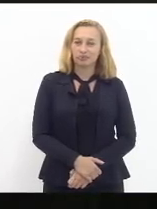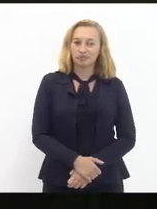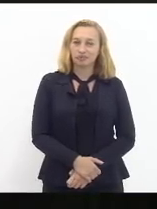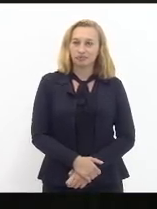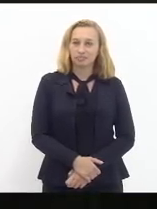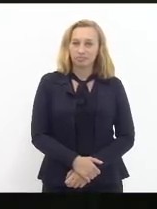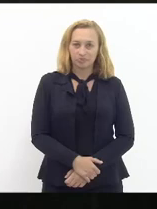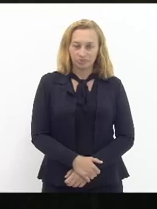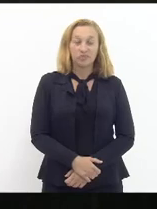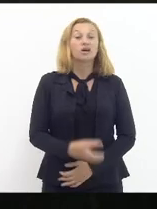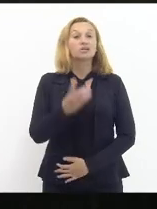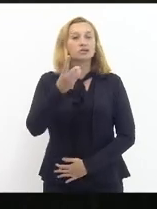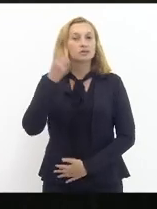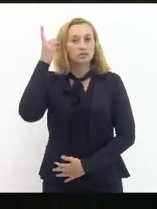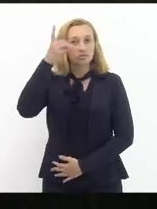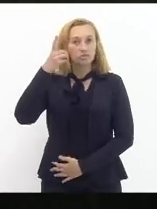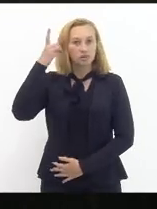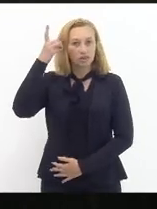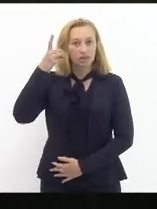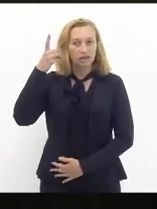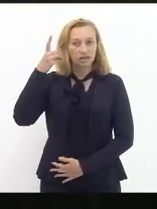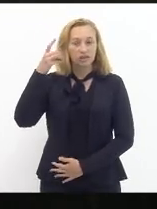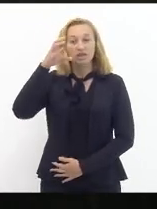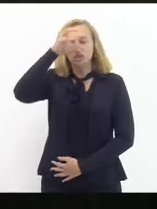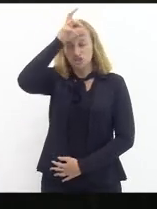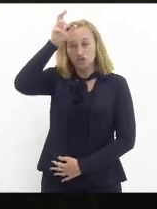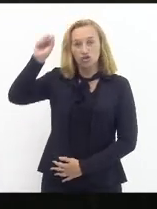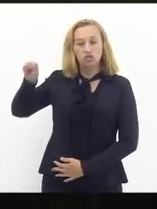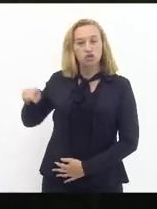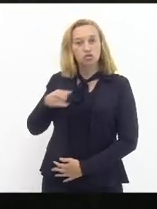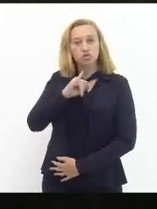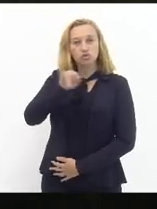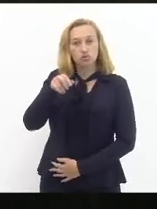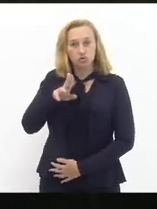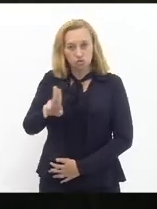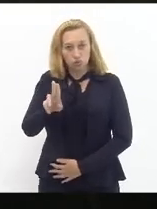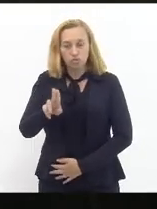Gente, deputada Tia Ju,